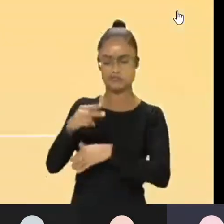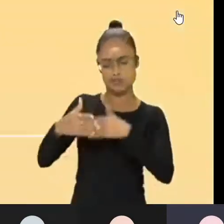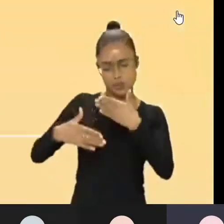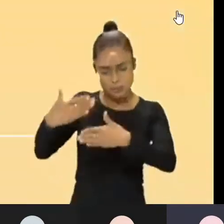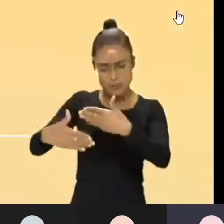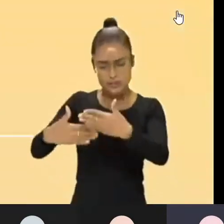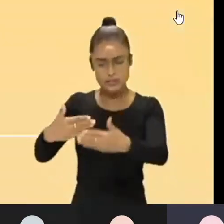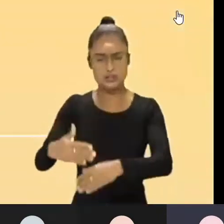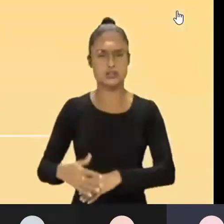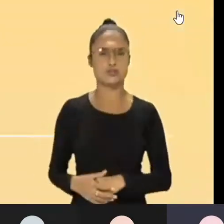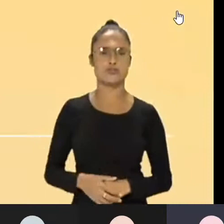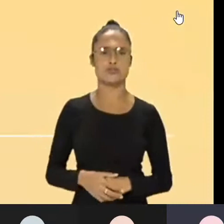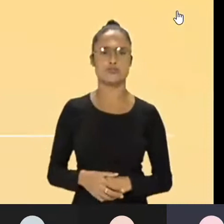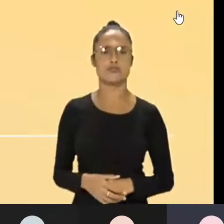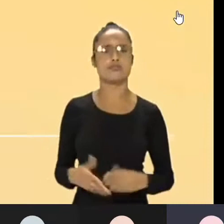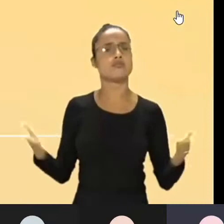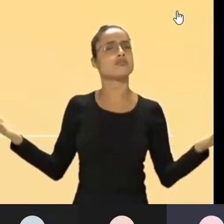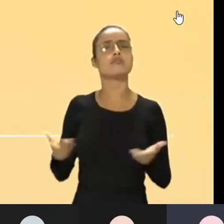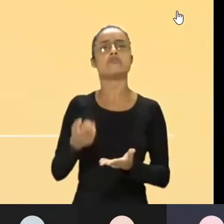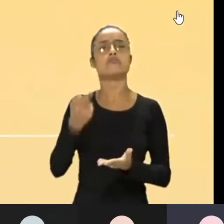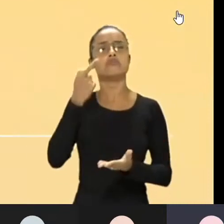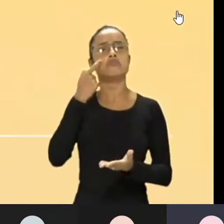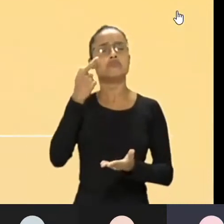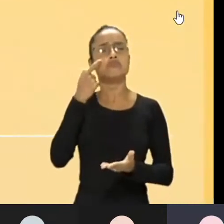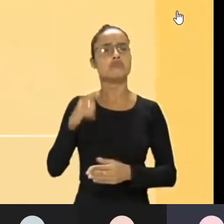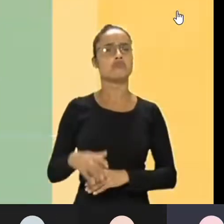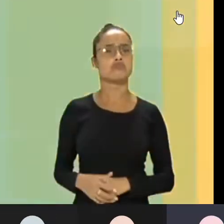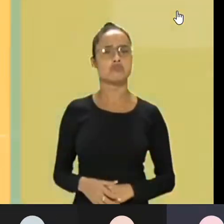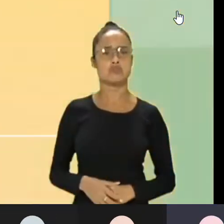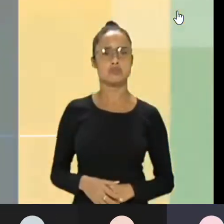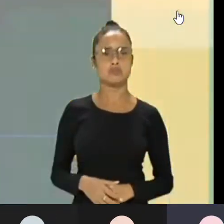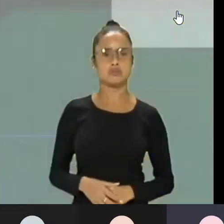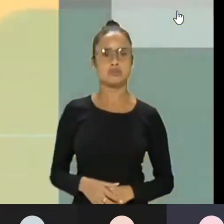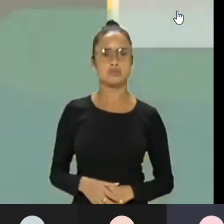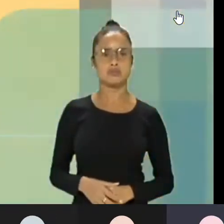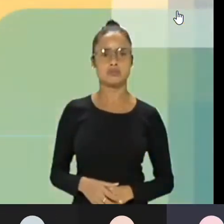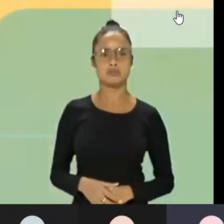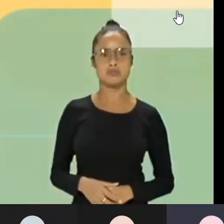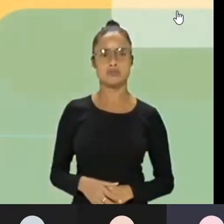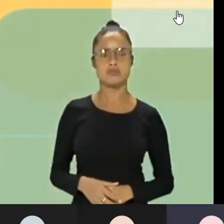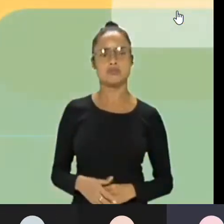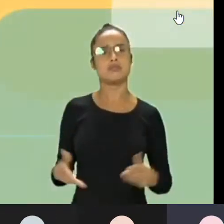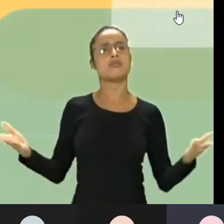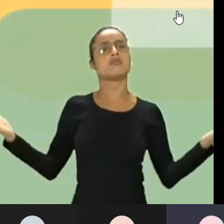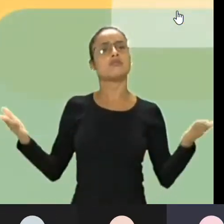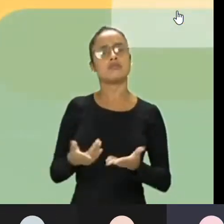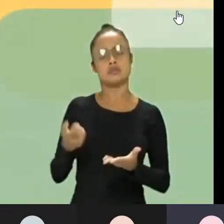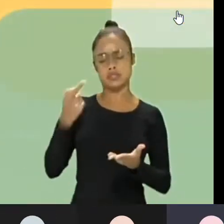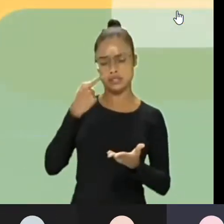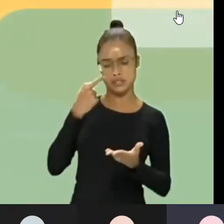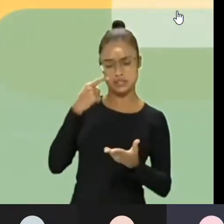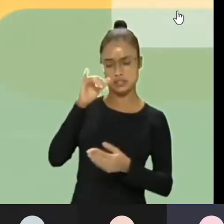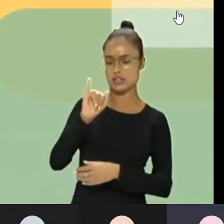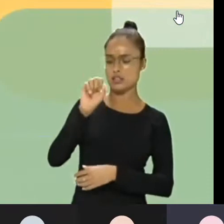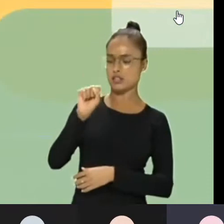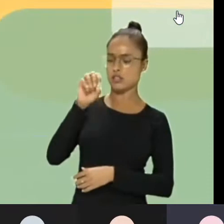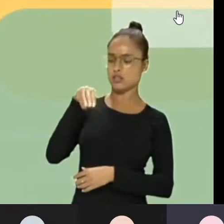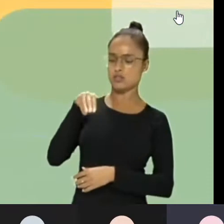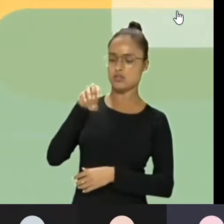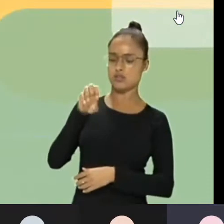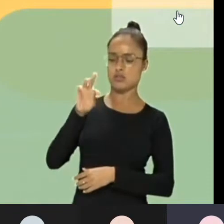procedimento. O que é o objetivo do primeiro procedimento? Eu vou ter uma vista